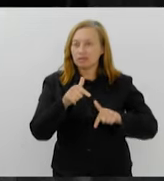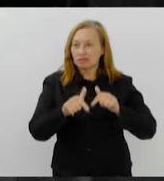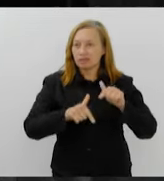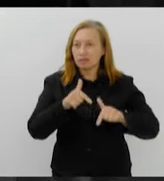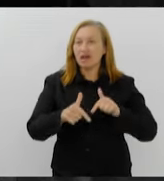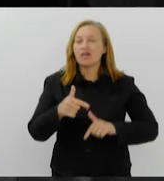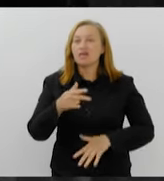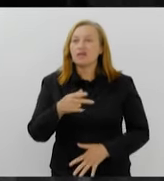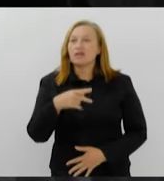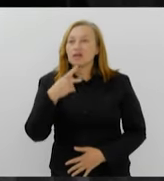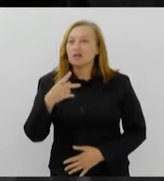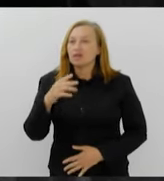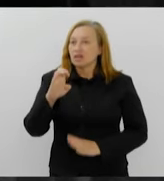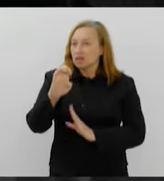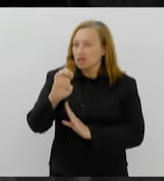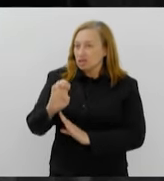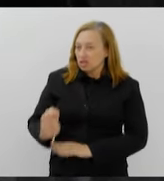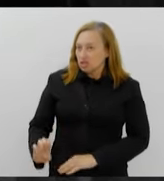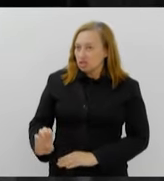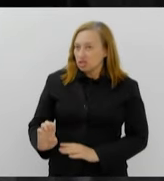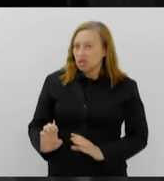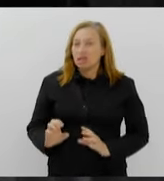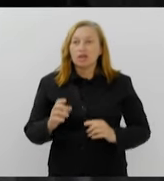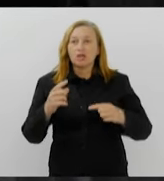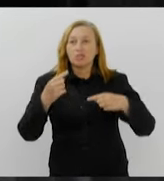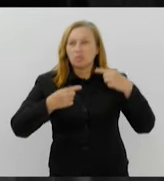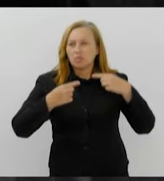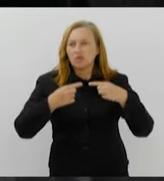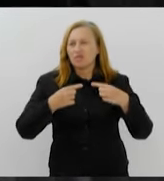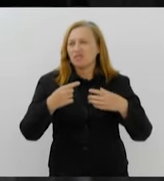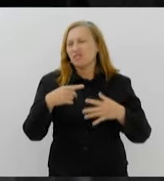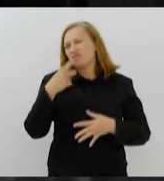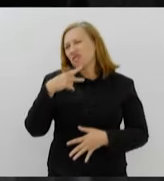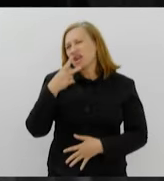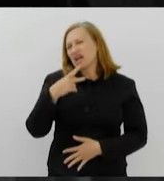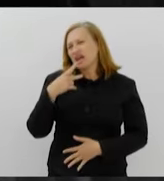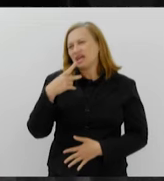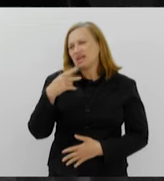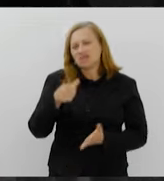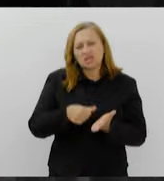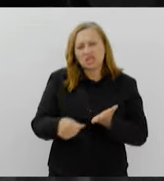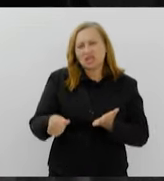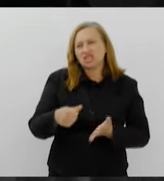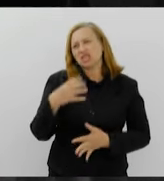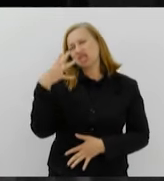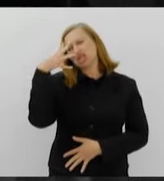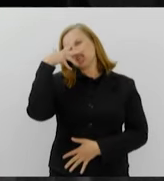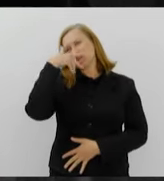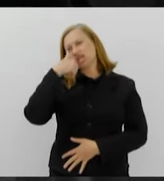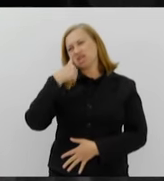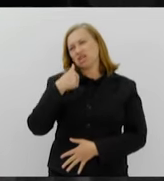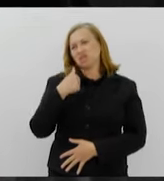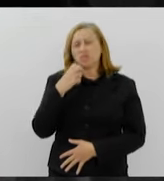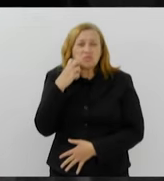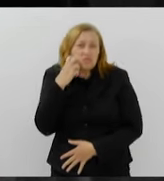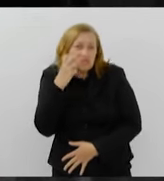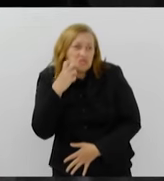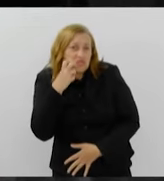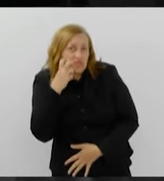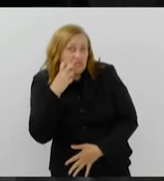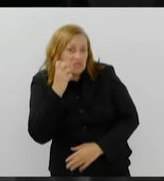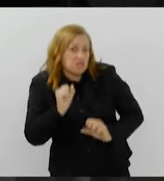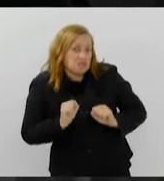políticos da esquerda que fizeram essa cartinha linda que leram aqui alguns constrangidos outros imbuídos de